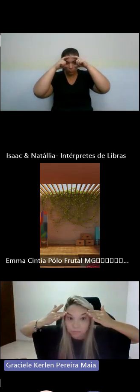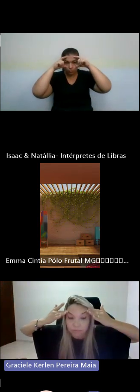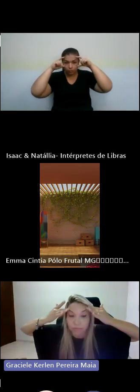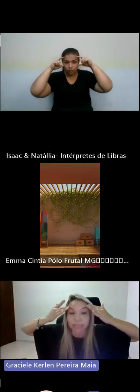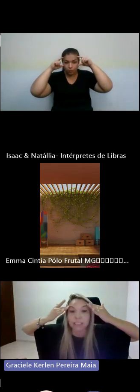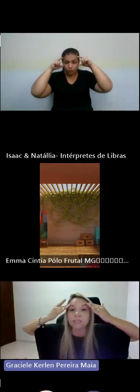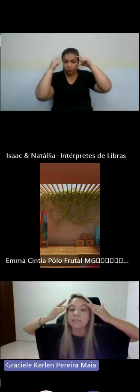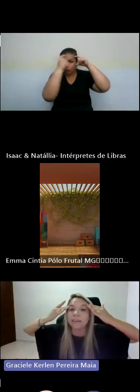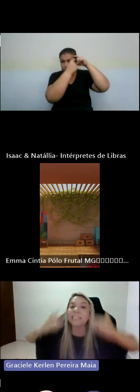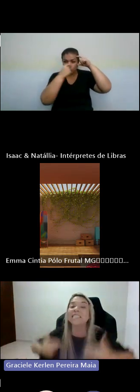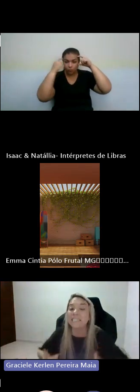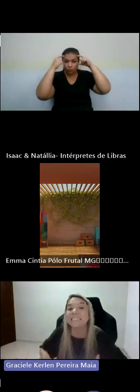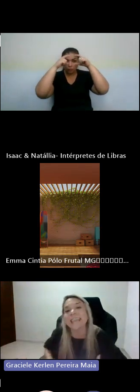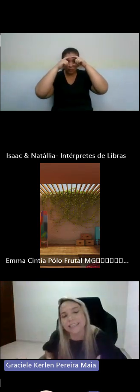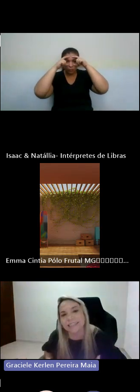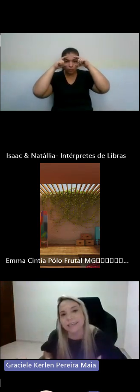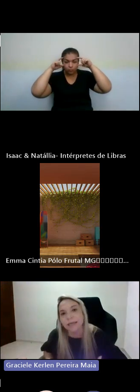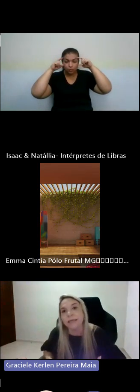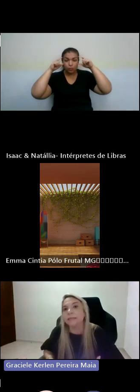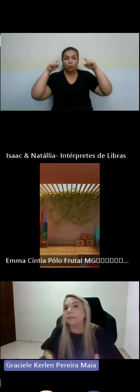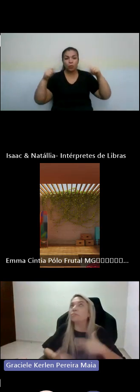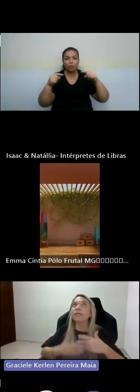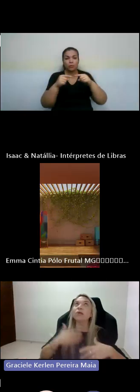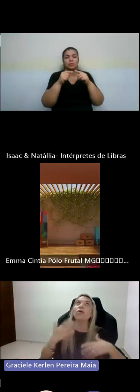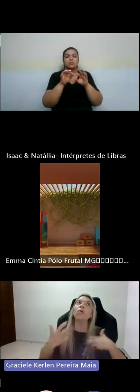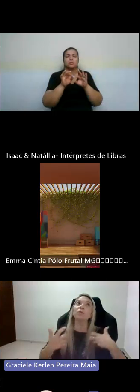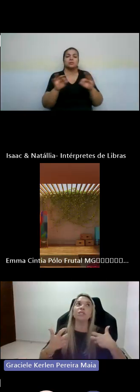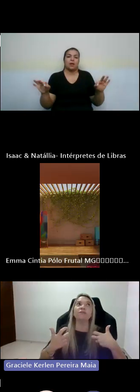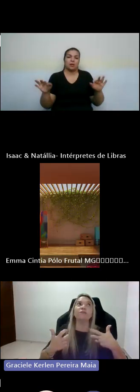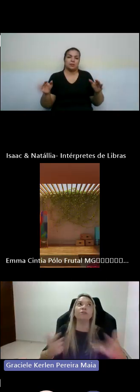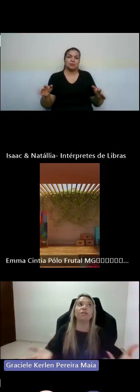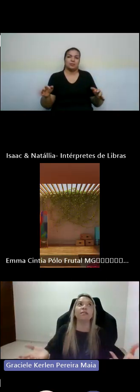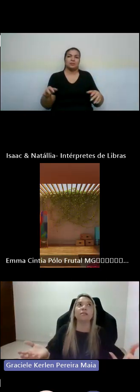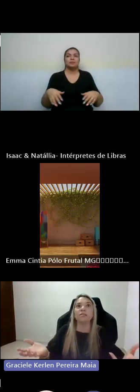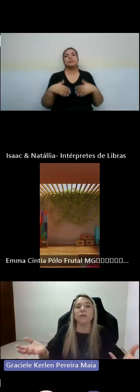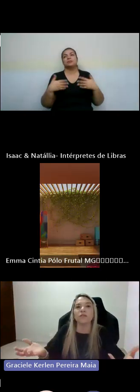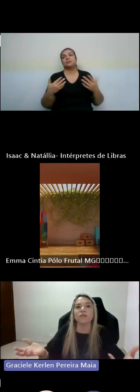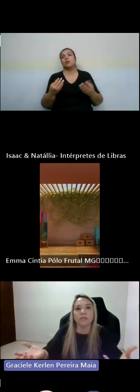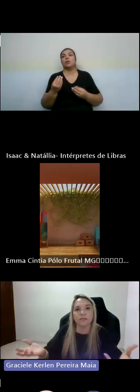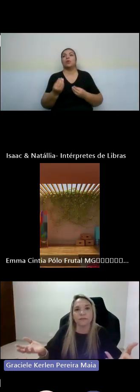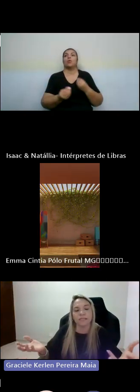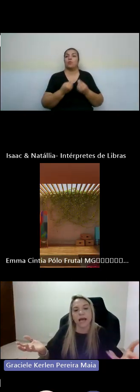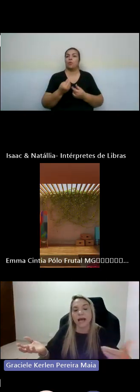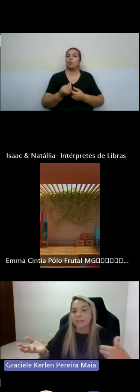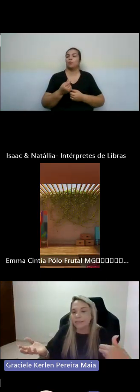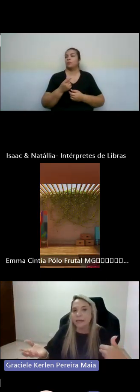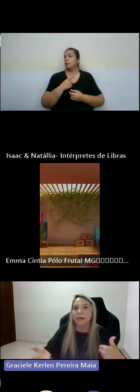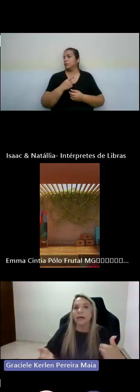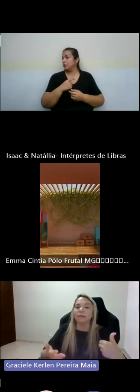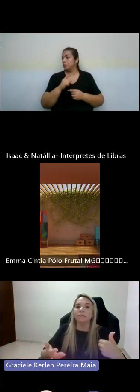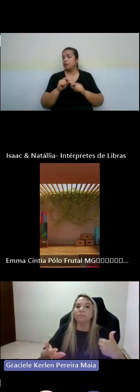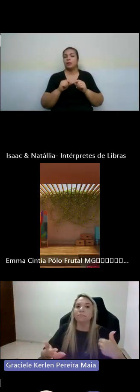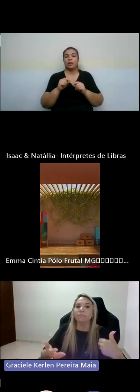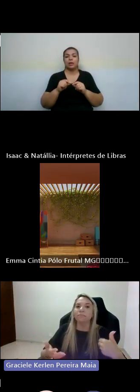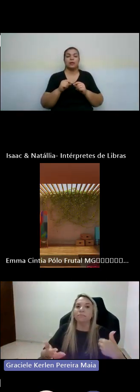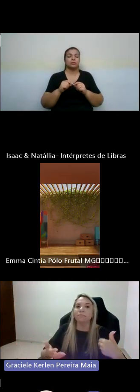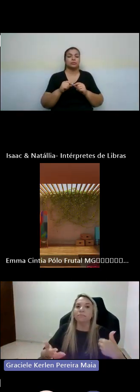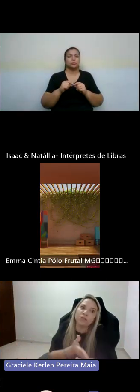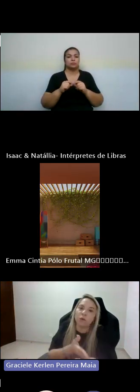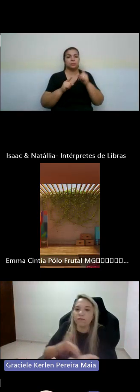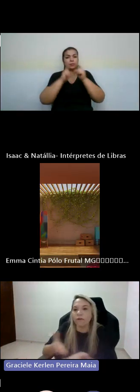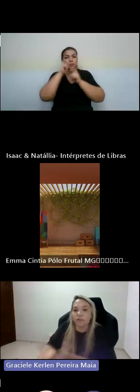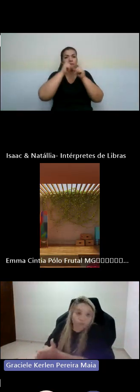sobrancelha, a gente vai estar falando de sintase. Então, não tem como a gente fugir das expressões faciais, porque nós